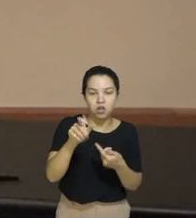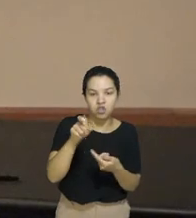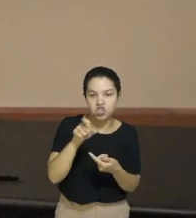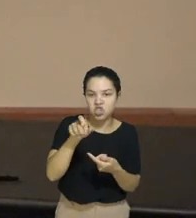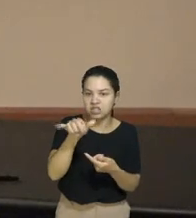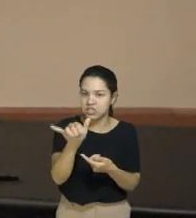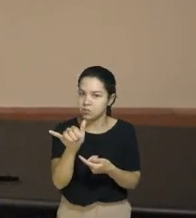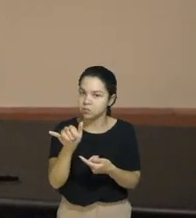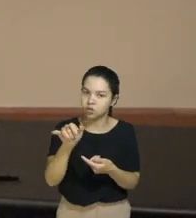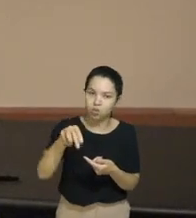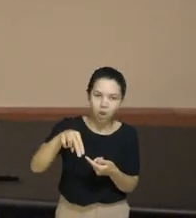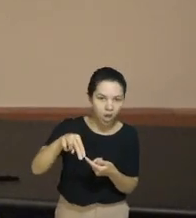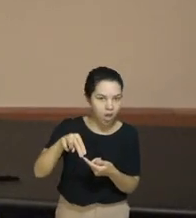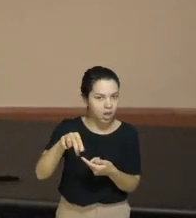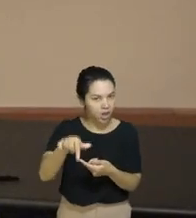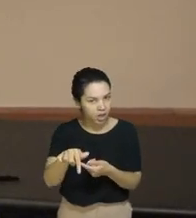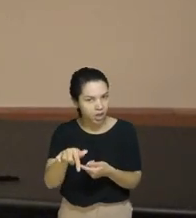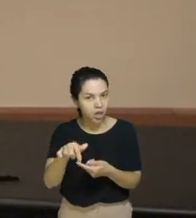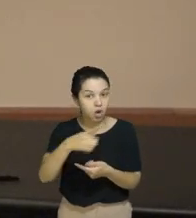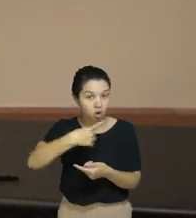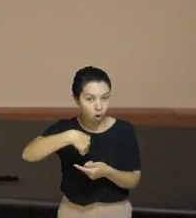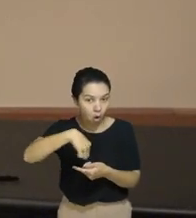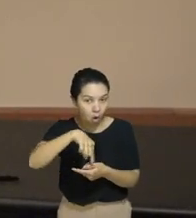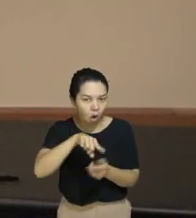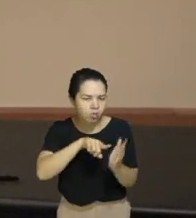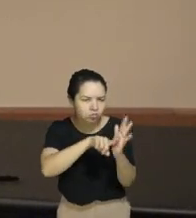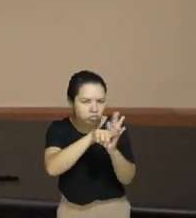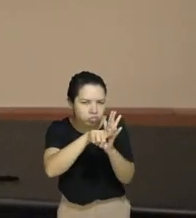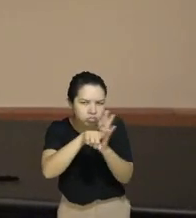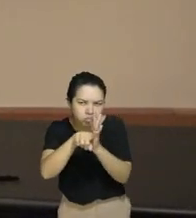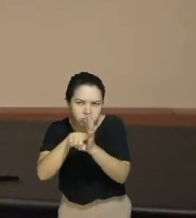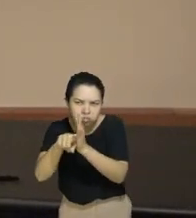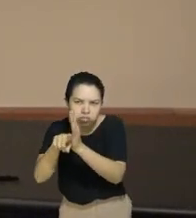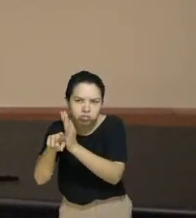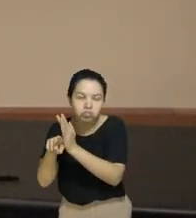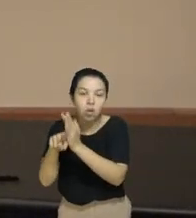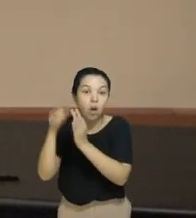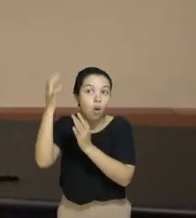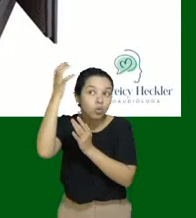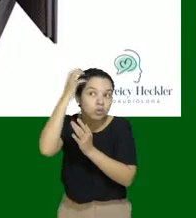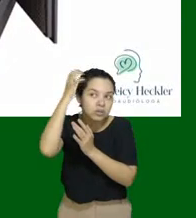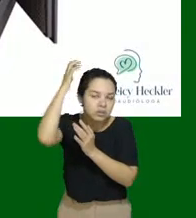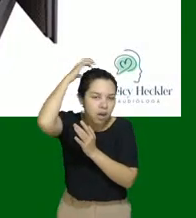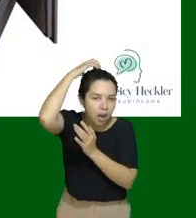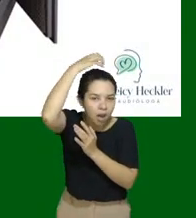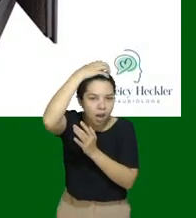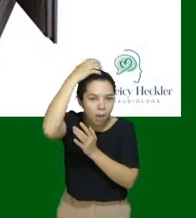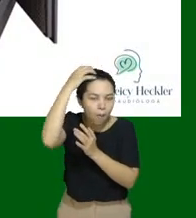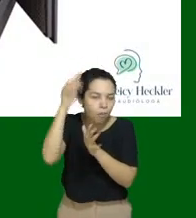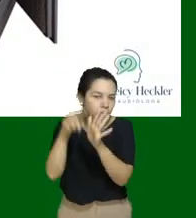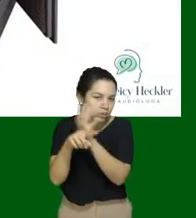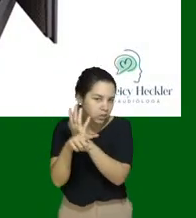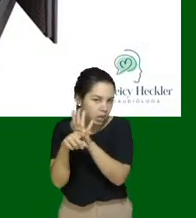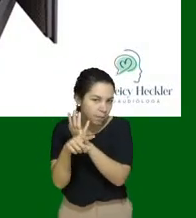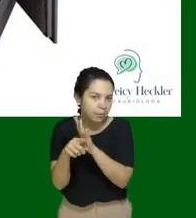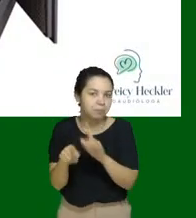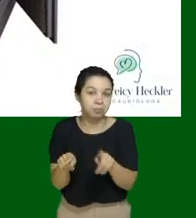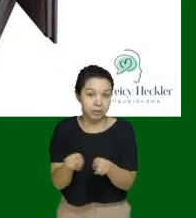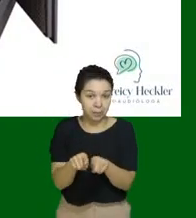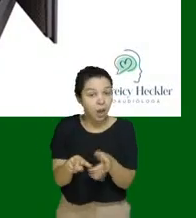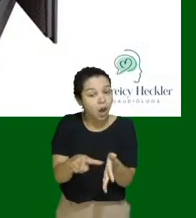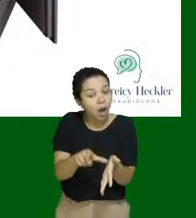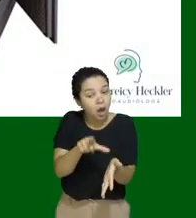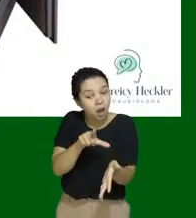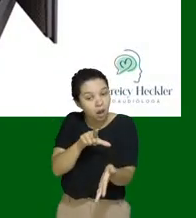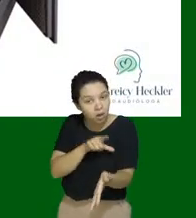avaliar. A gente vai rastreando funcionalmente esse cérebro. É feita uma anamnese, então chegou